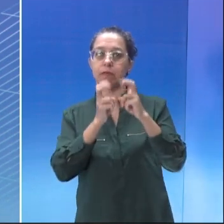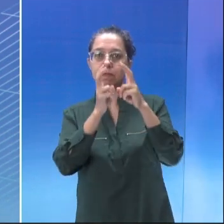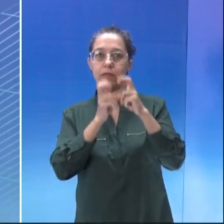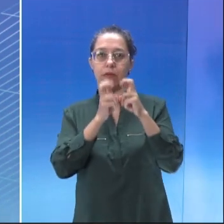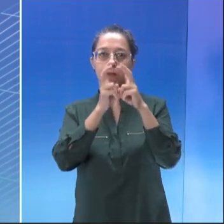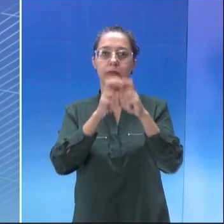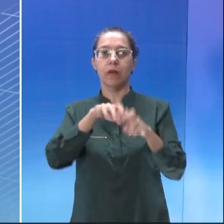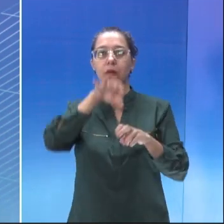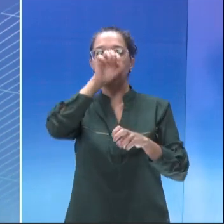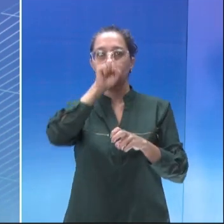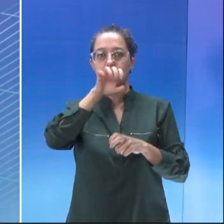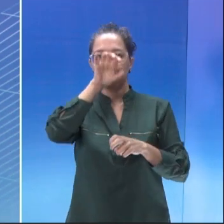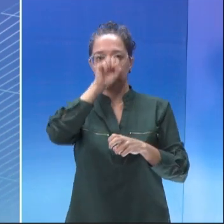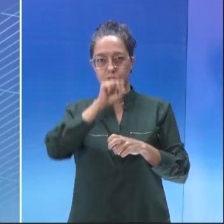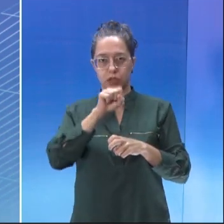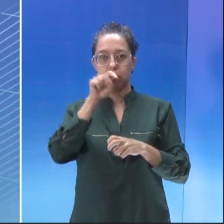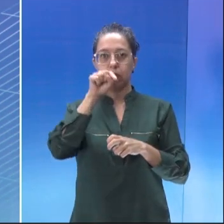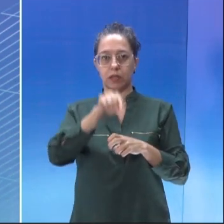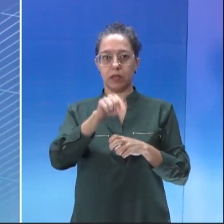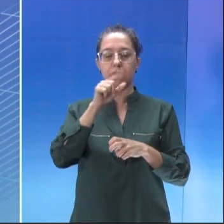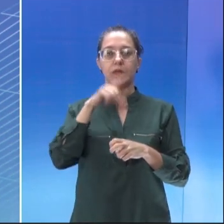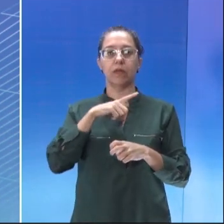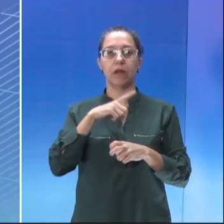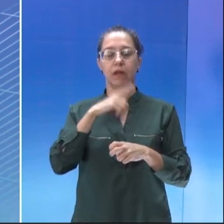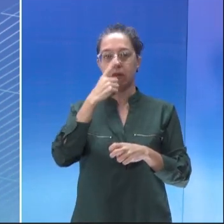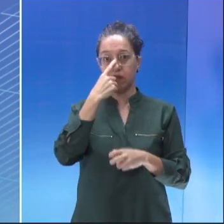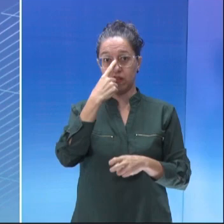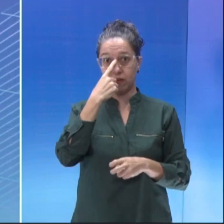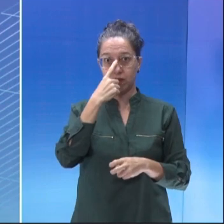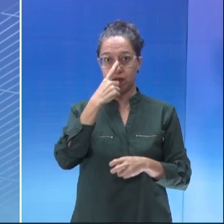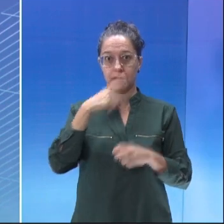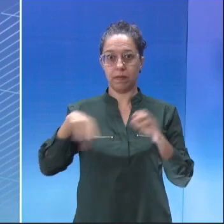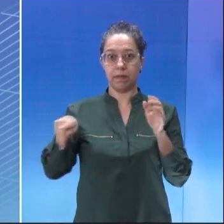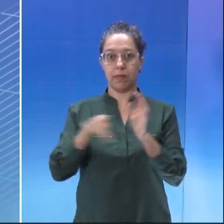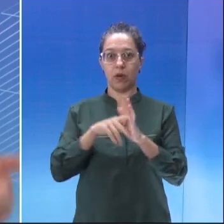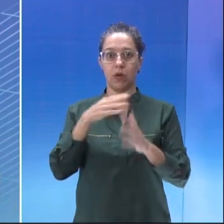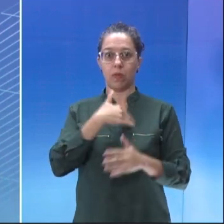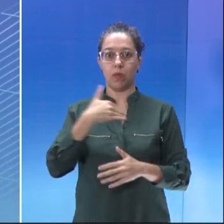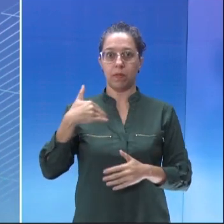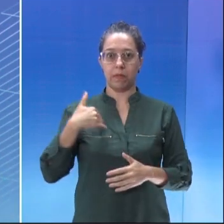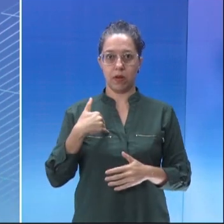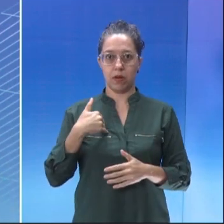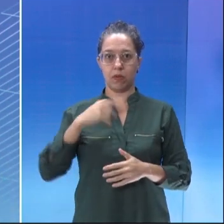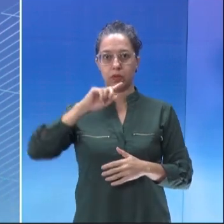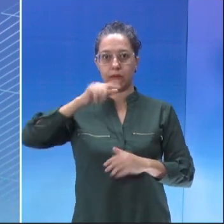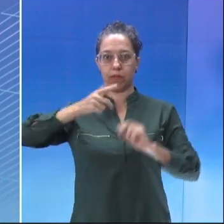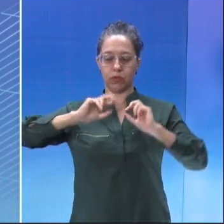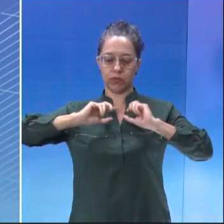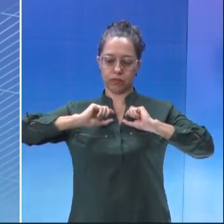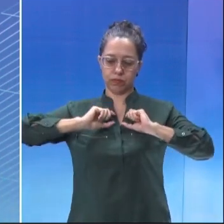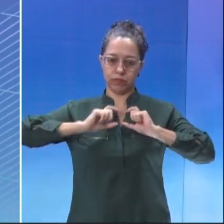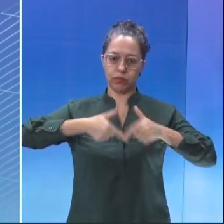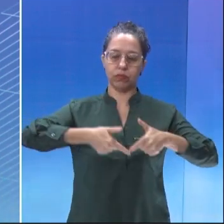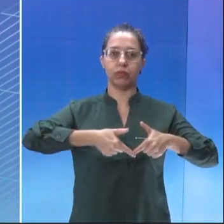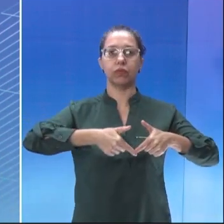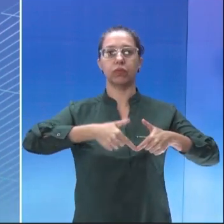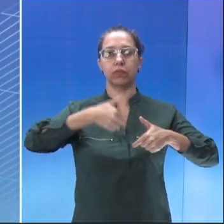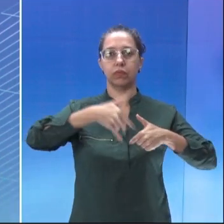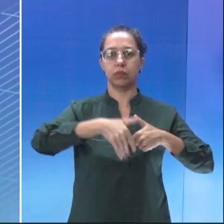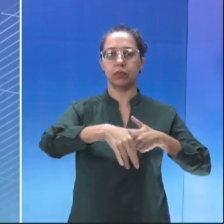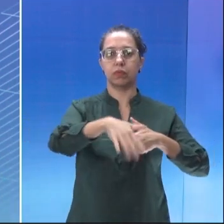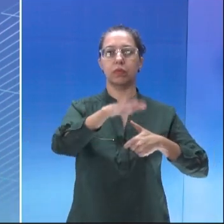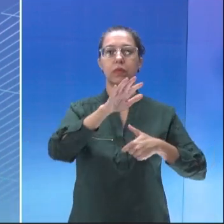o oxigênio, essa captura faz lá no pulmão, e do pulmão é transportado para as células, onde vai